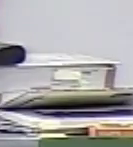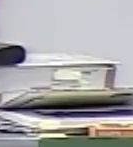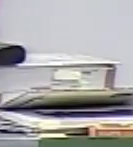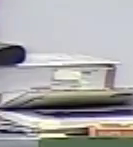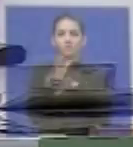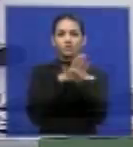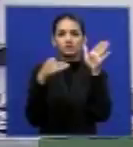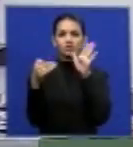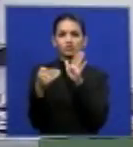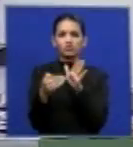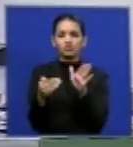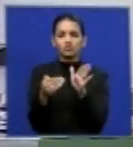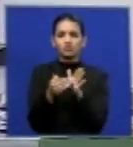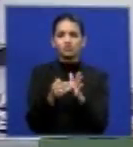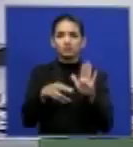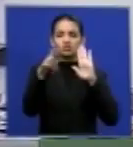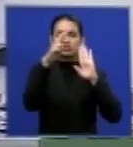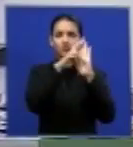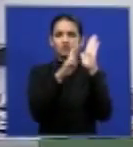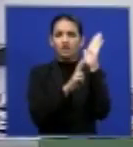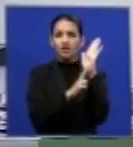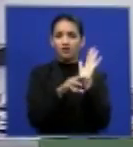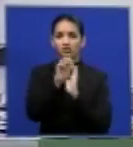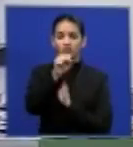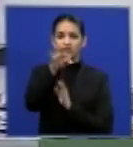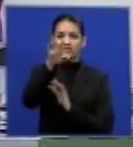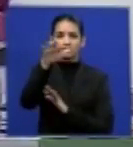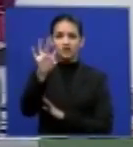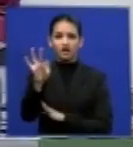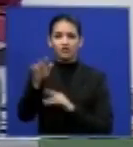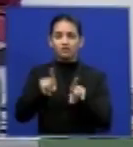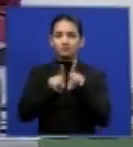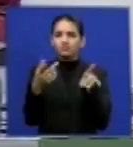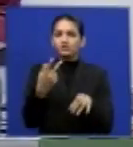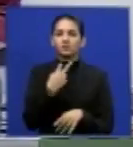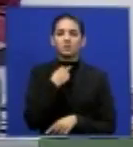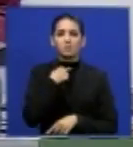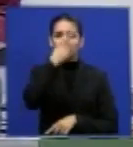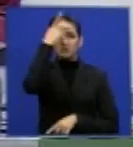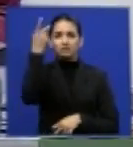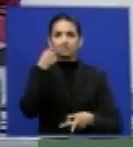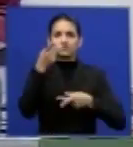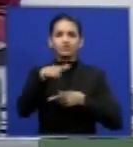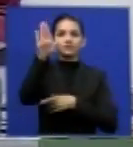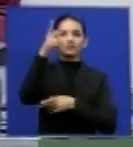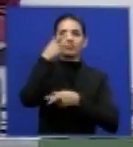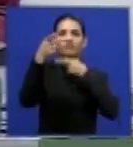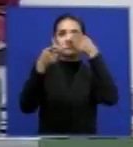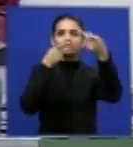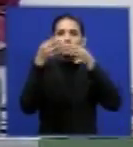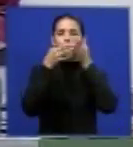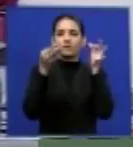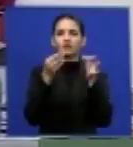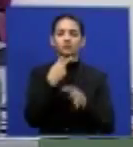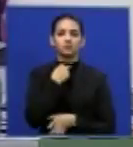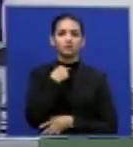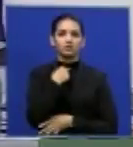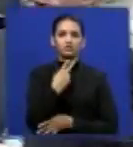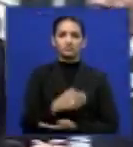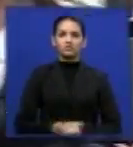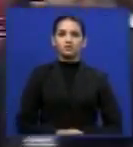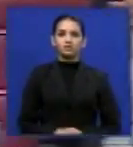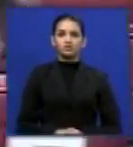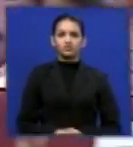do Supremo Tribunal Federal, pelo que não se admitirá nenhuma manifestação quanto a qualquer das apresentações feitas.